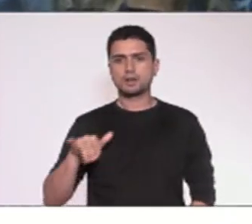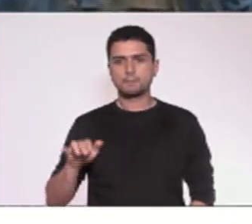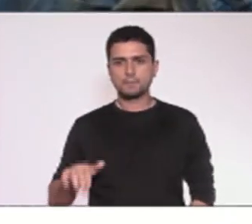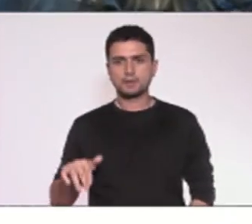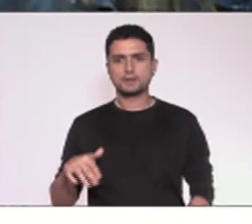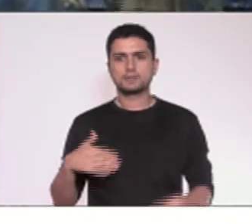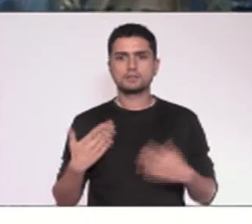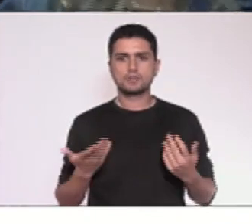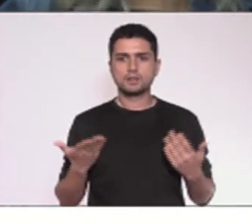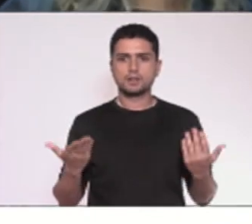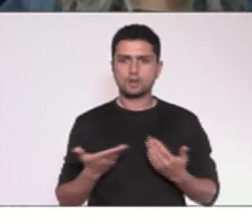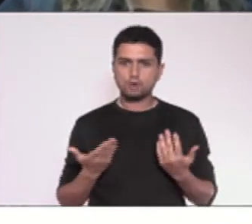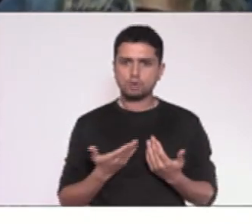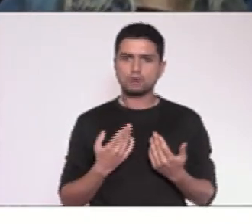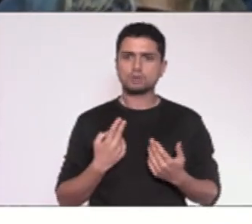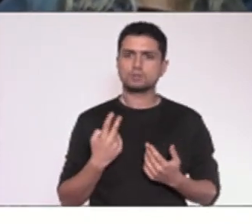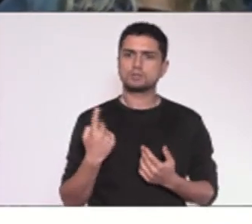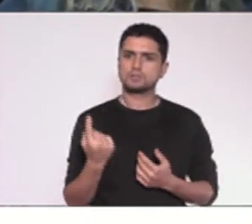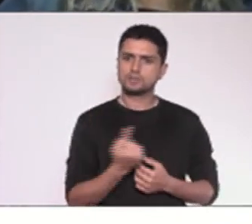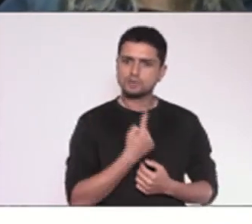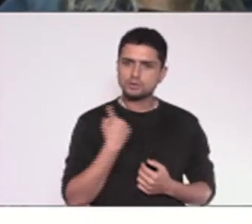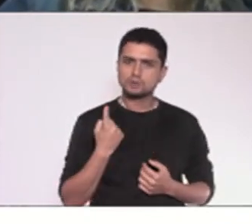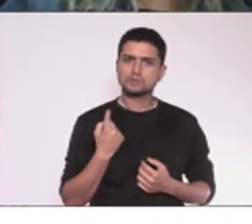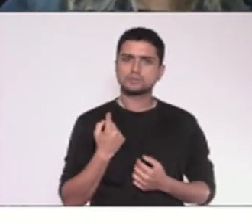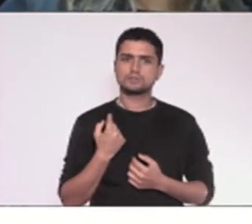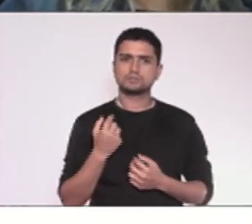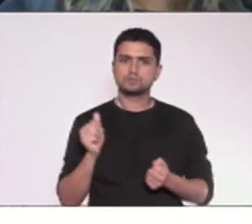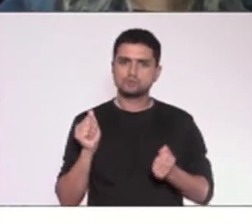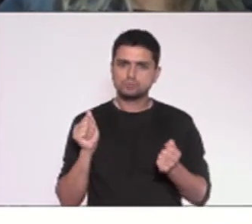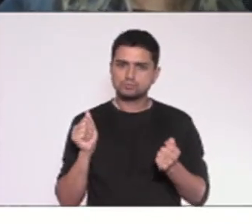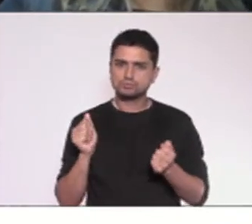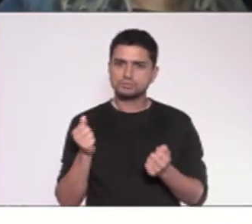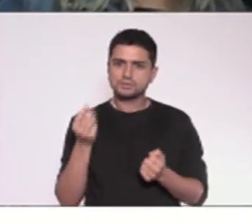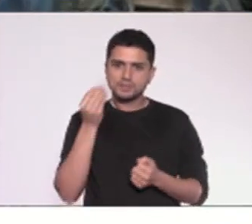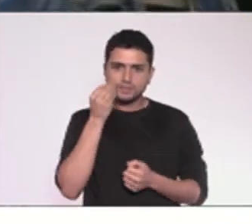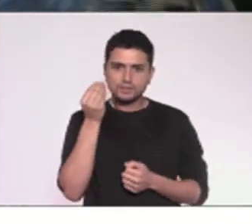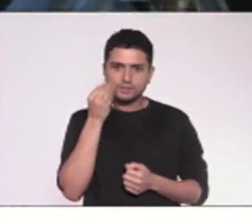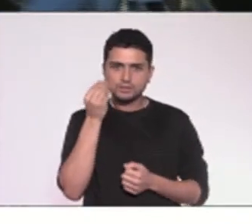muito, muito para fazer parte da sua vida, eu e Gisele.